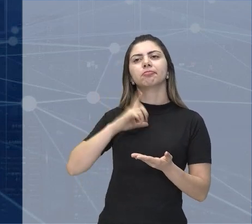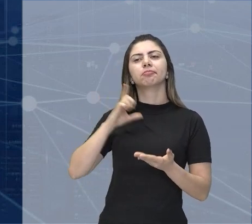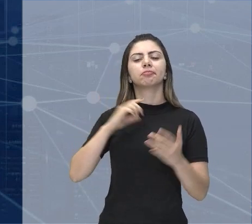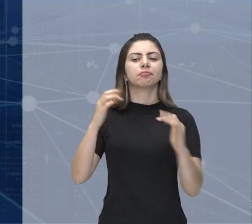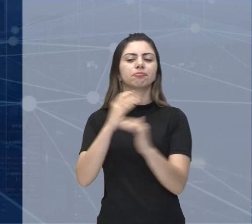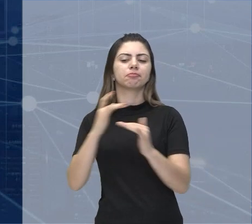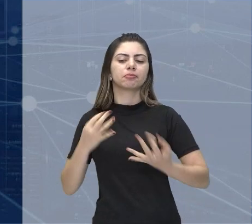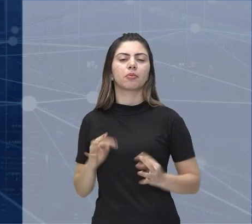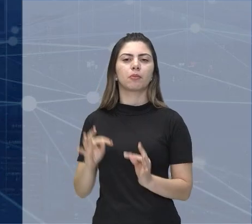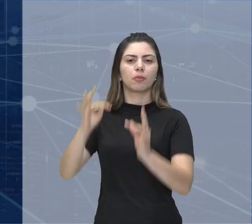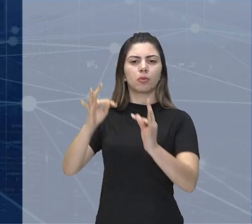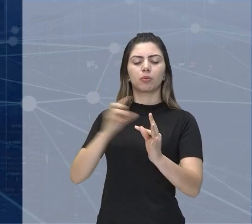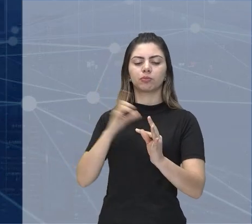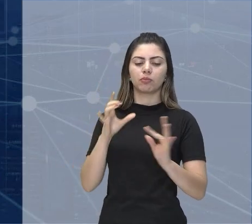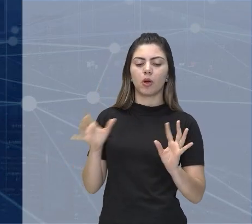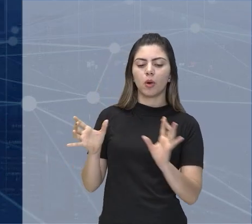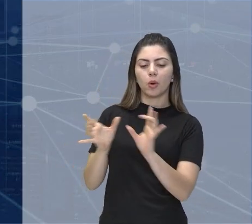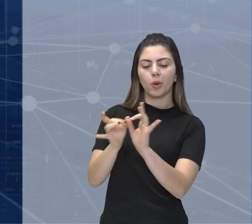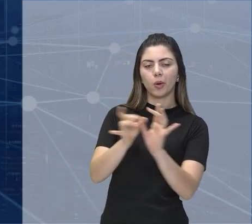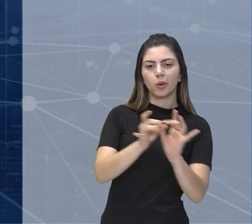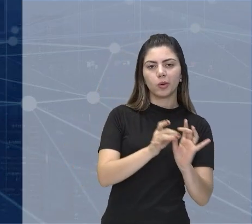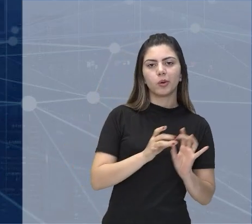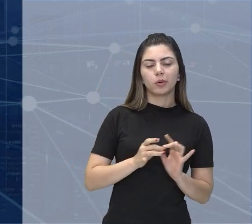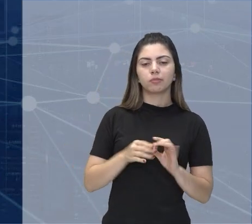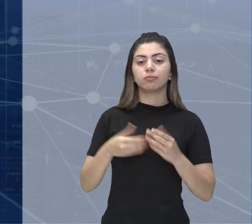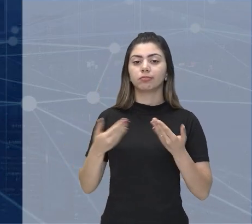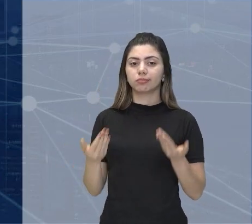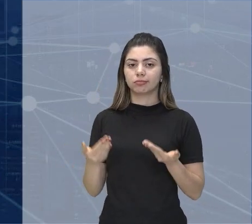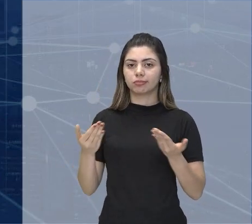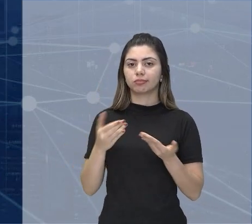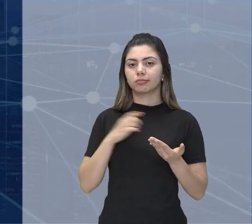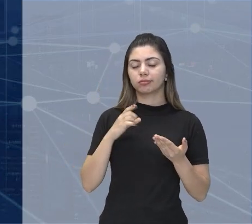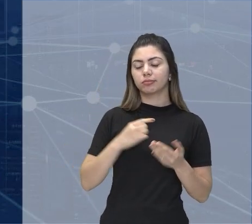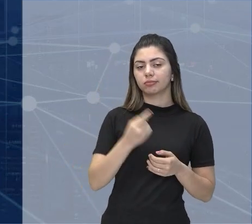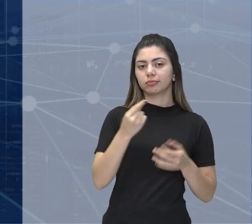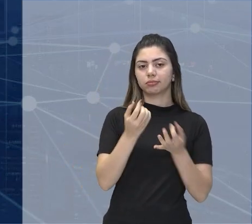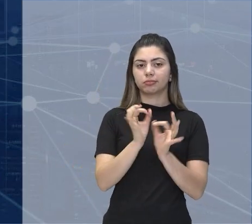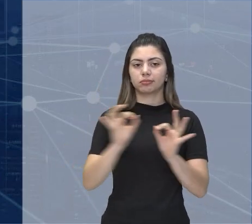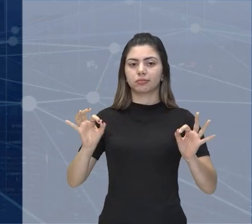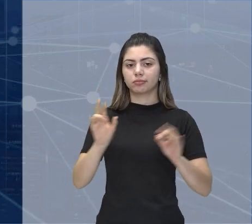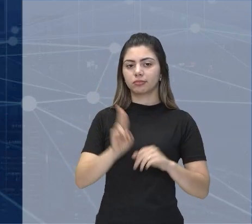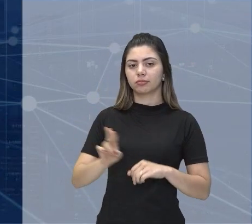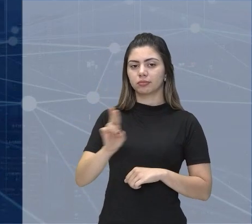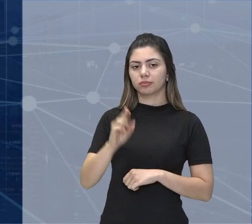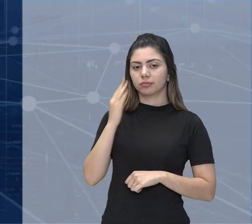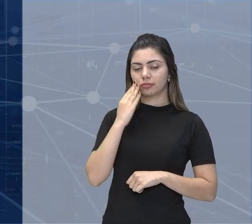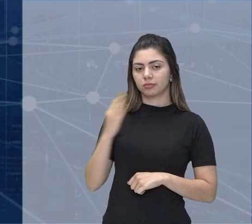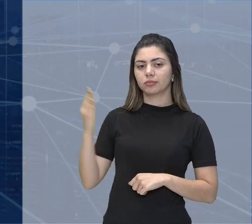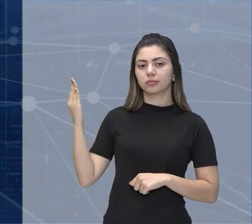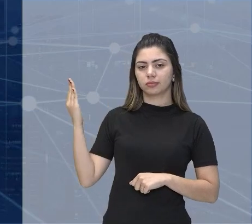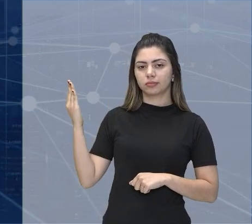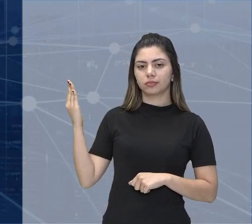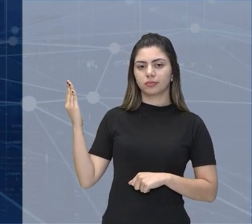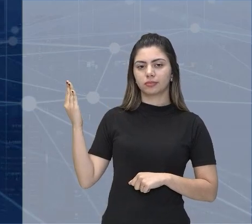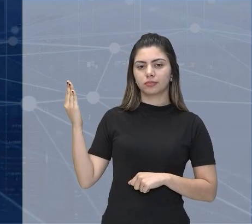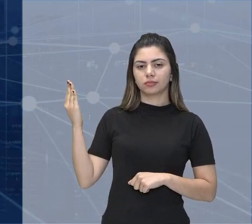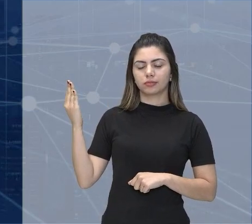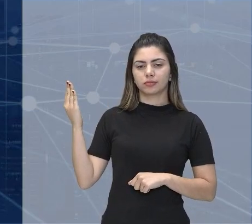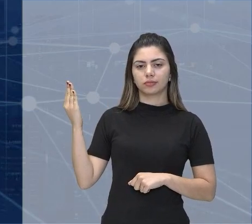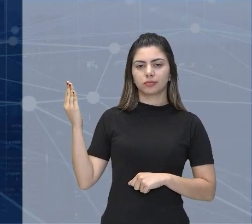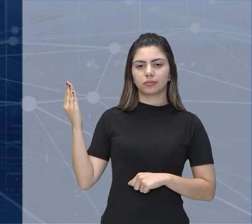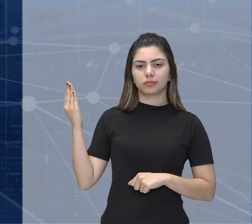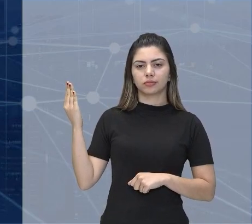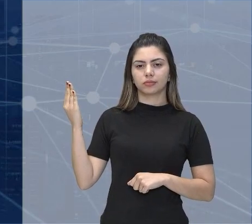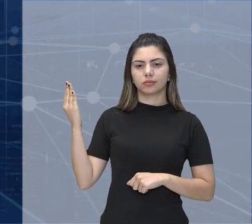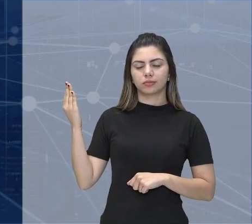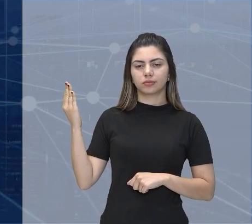interconectado, nessas cidades avançadas. E aqui nós temos a primeira frase com o will. Technologies will manage